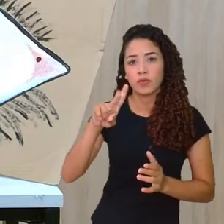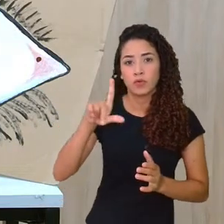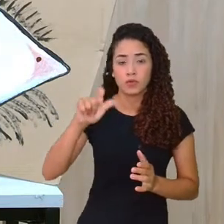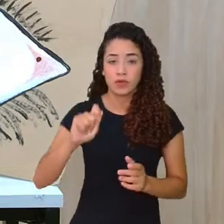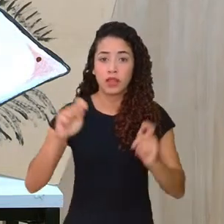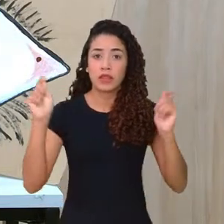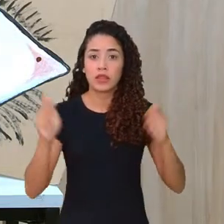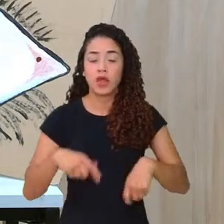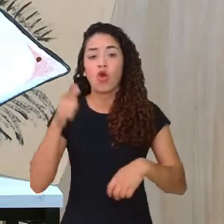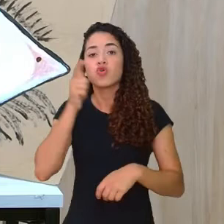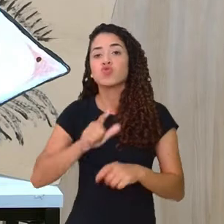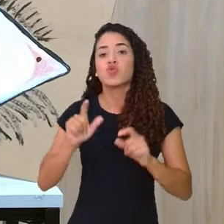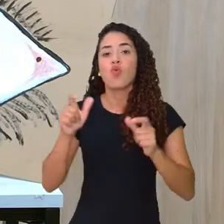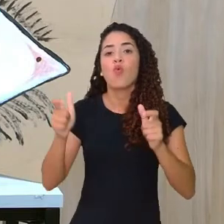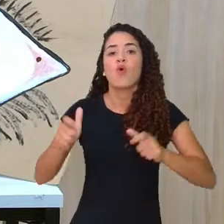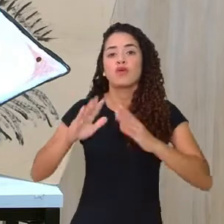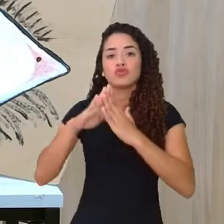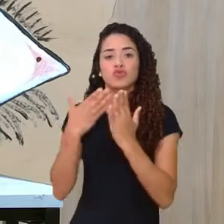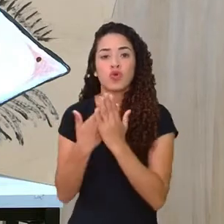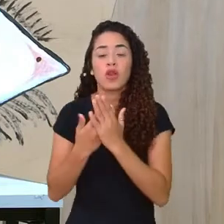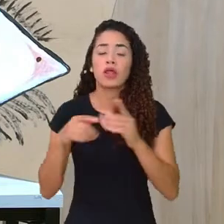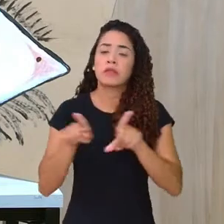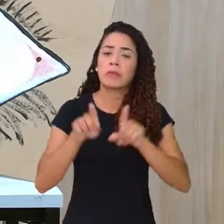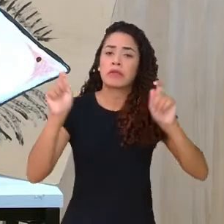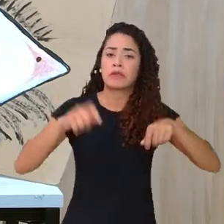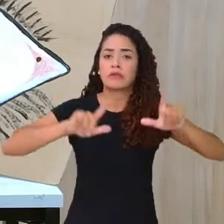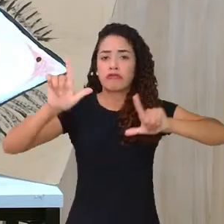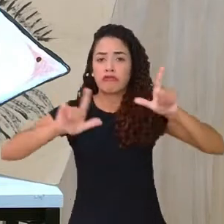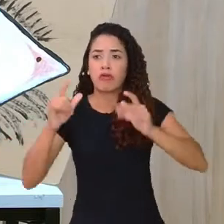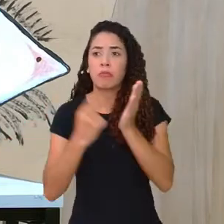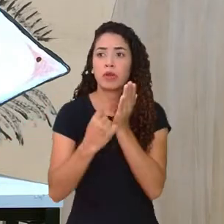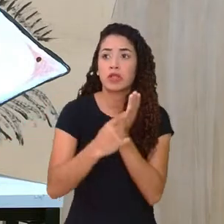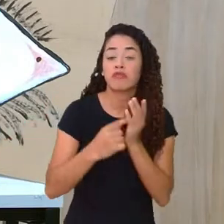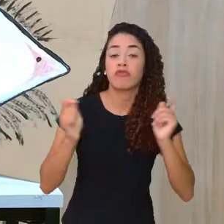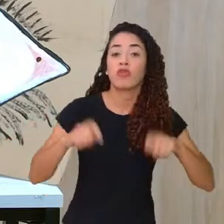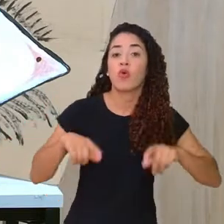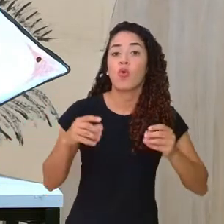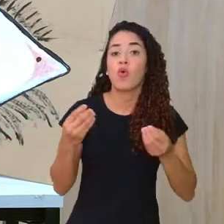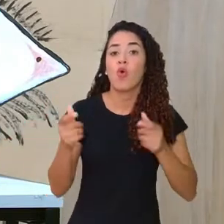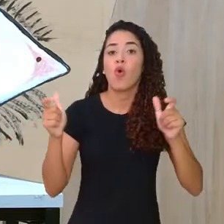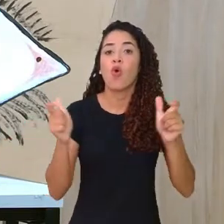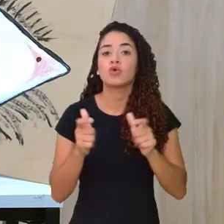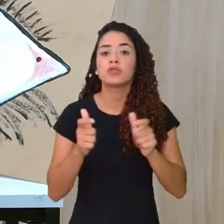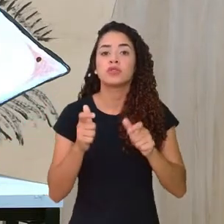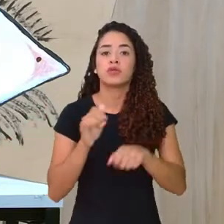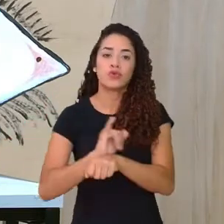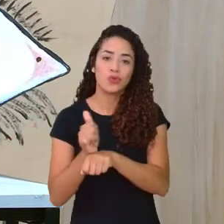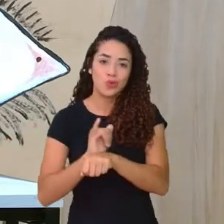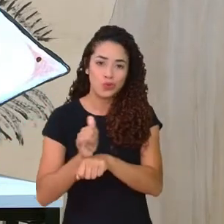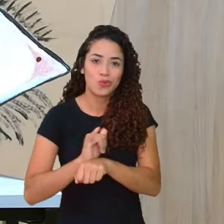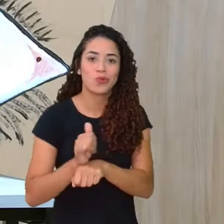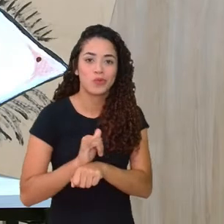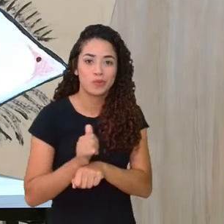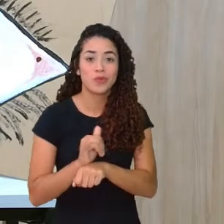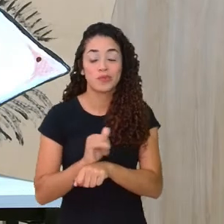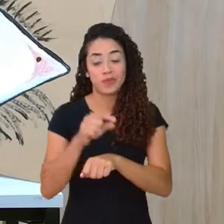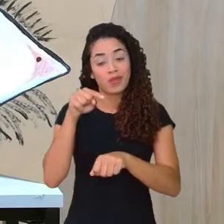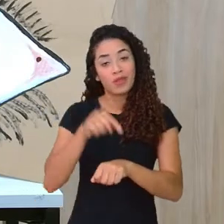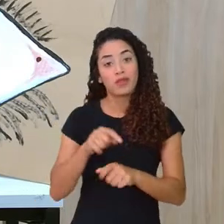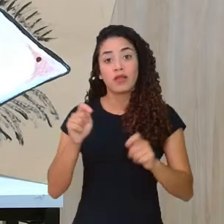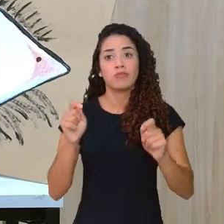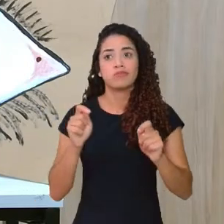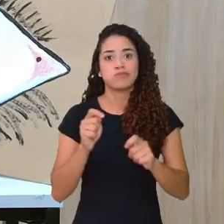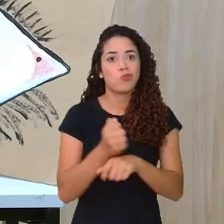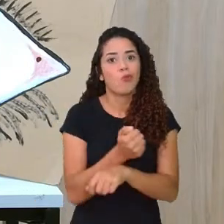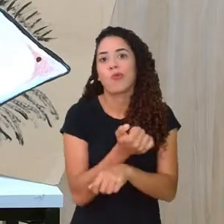Mas, além de ver pela TV e pelo aplicativo, vocês também podem acessar a nossa aula pelo YouTube. E lá no YouTube vocês vão poder assistir